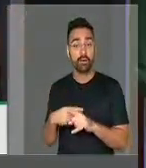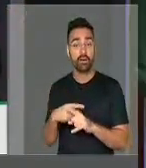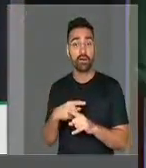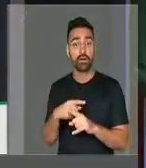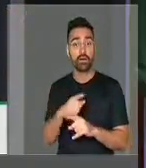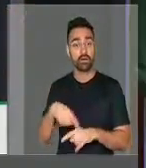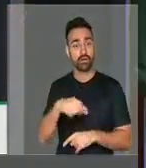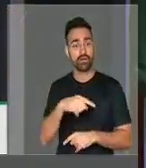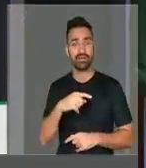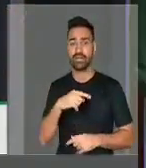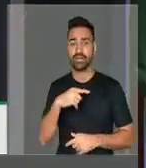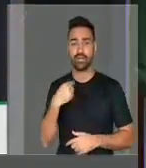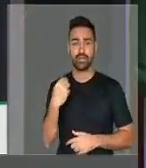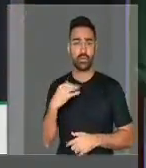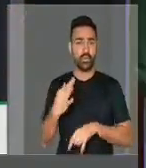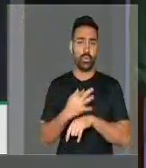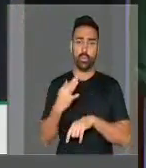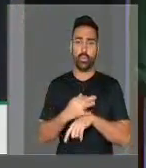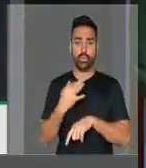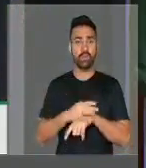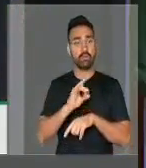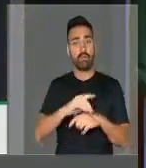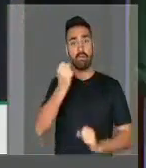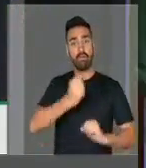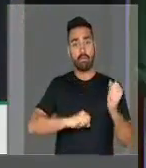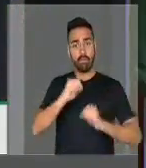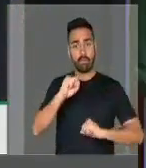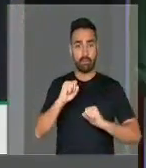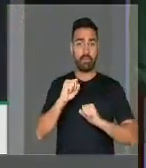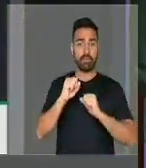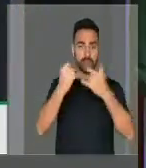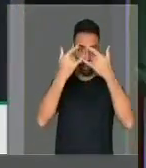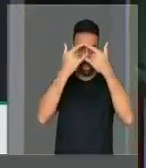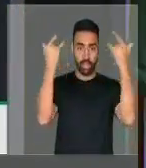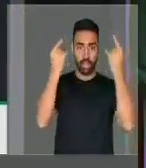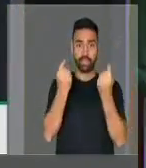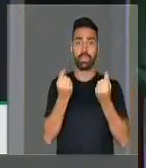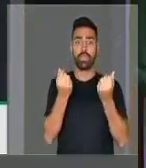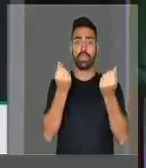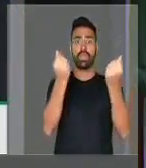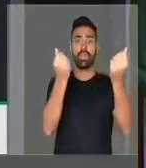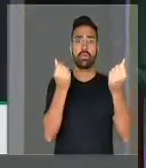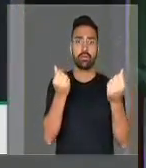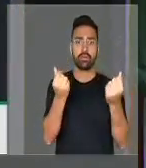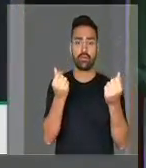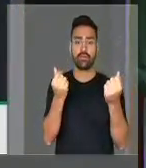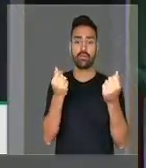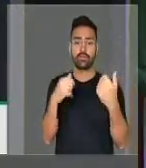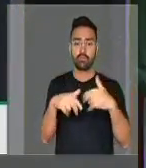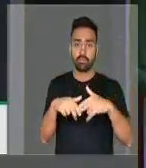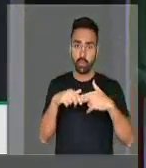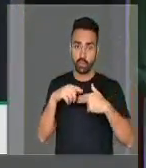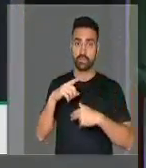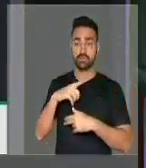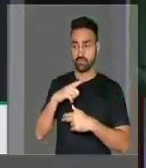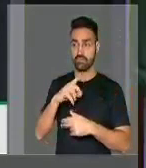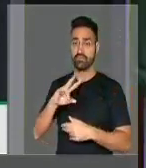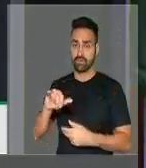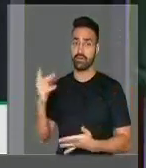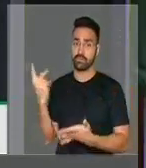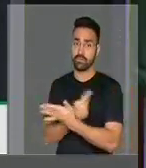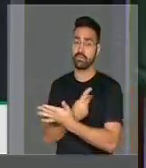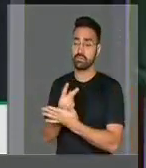do modo capitalista de produção, portanto, ocorrerá nos países capitalistas mais